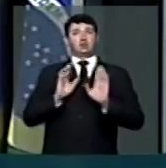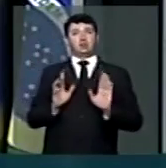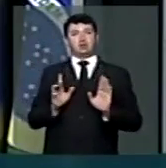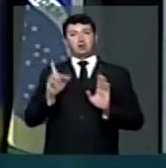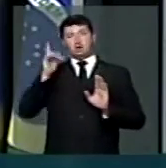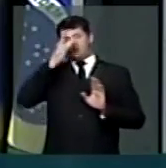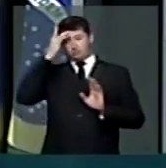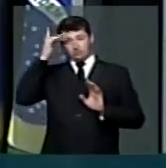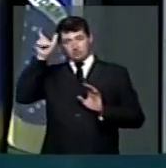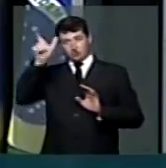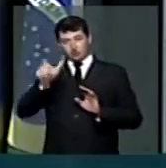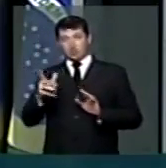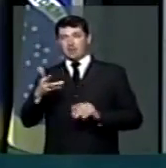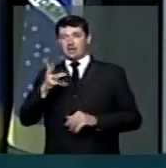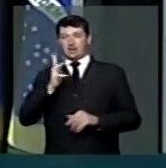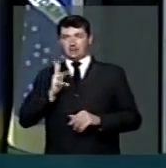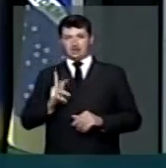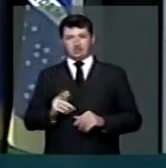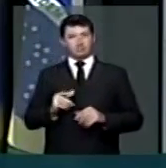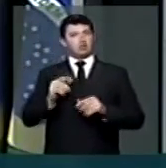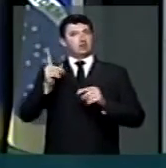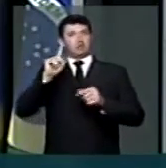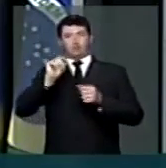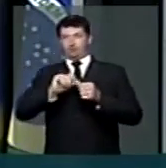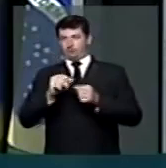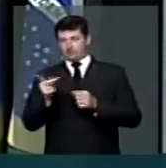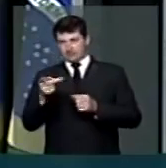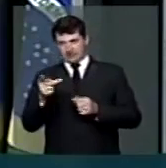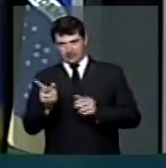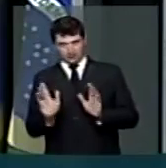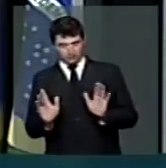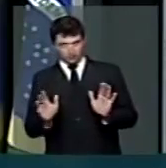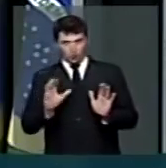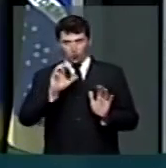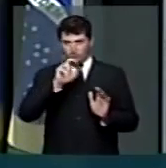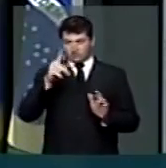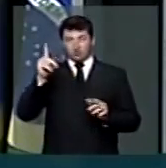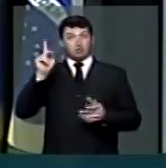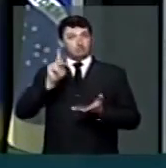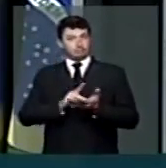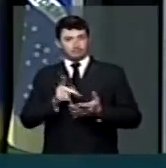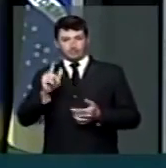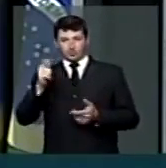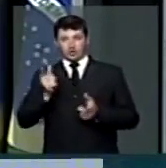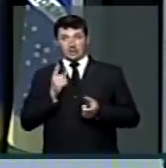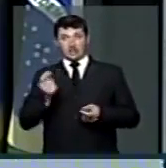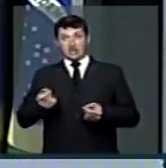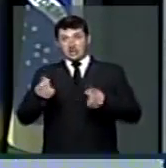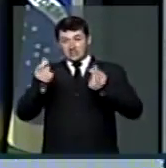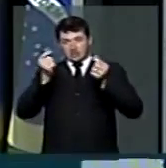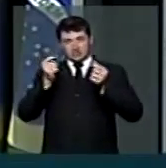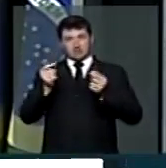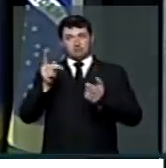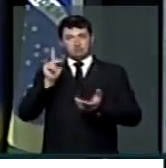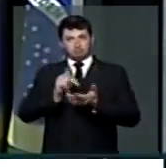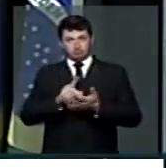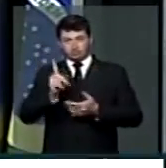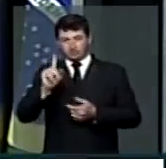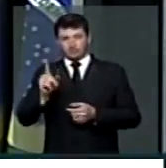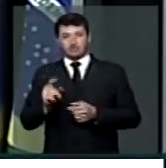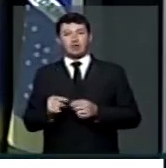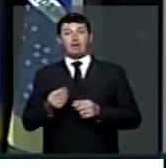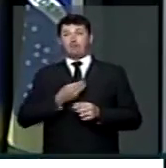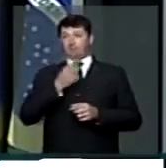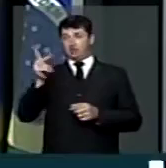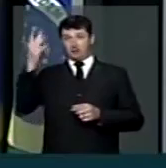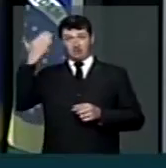uma figura que realmente não cometeu corrupção, realmente não teve enriquecimento ilícito, a sua vida